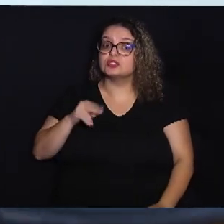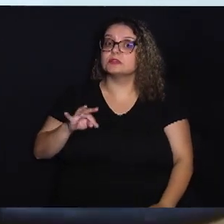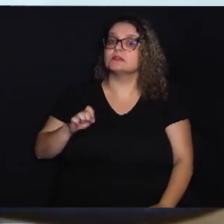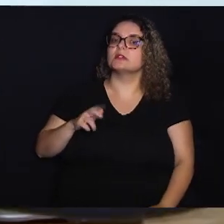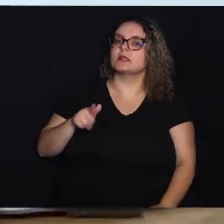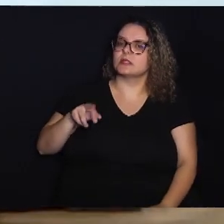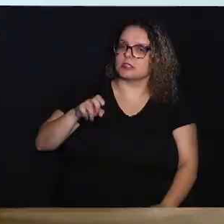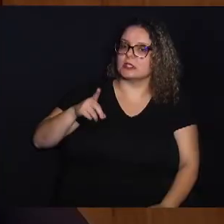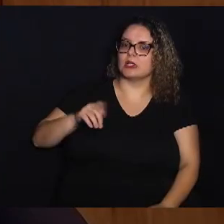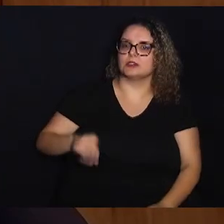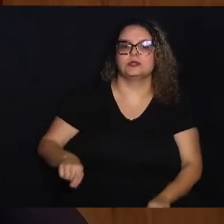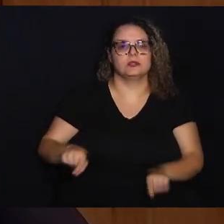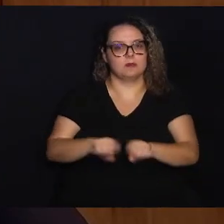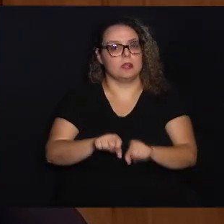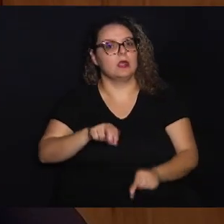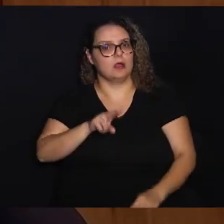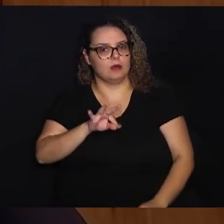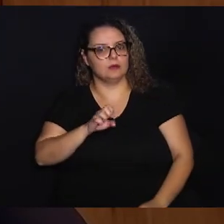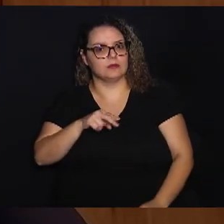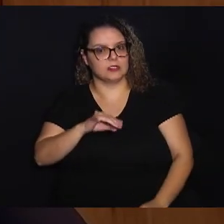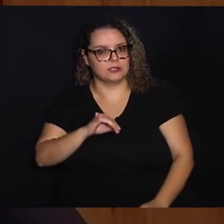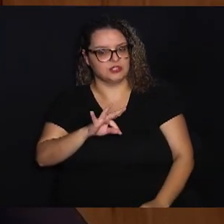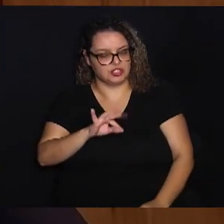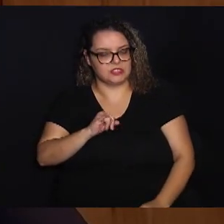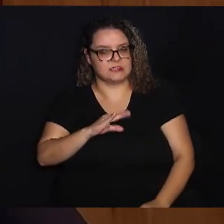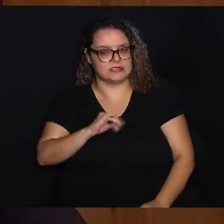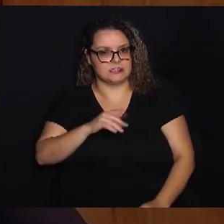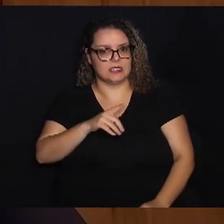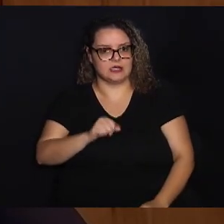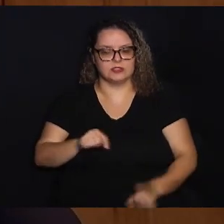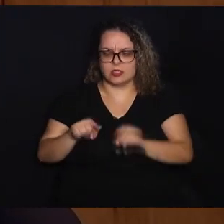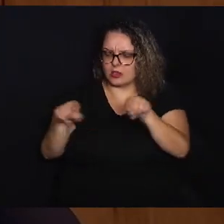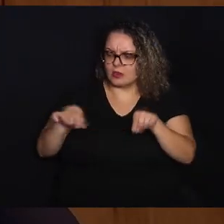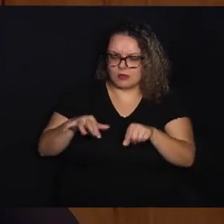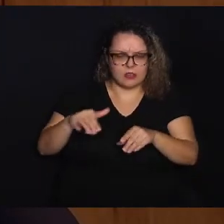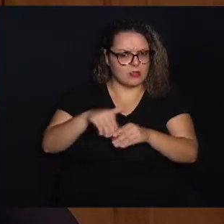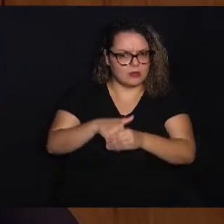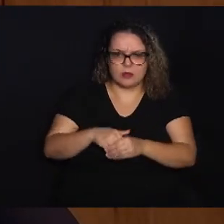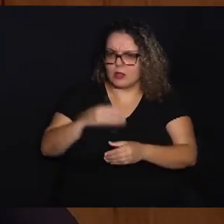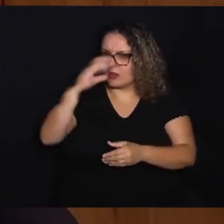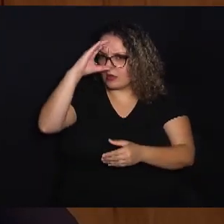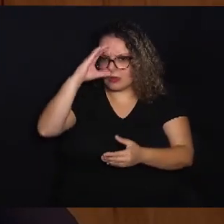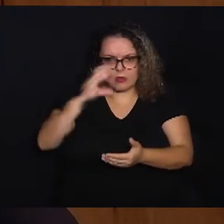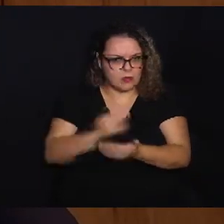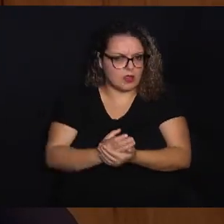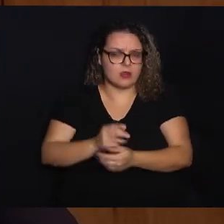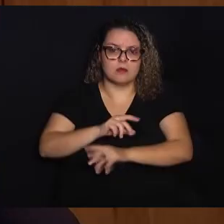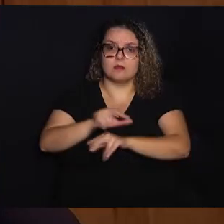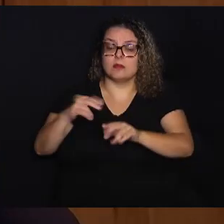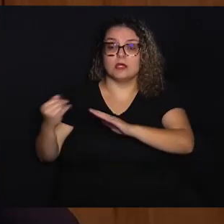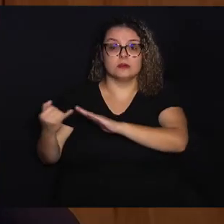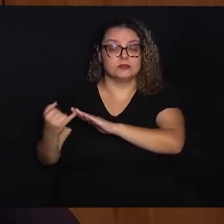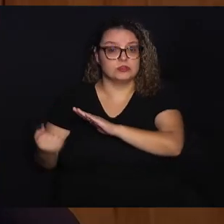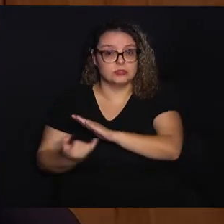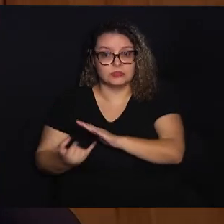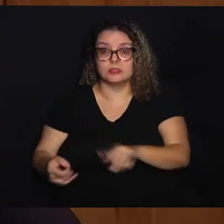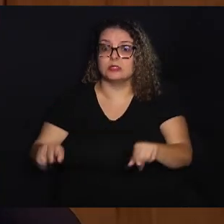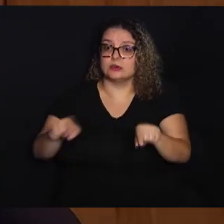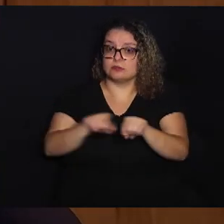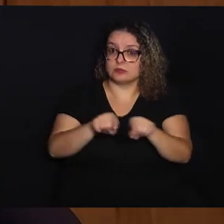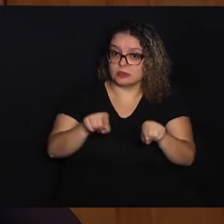de autenticidade. E são urnas absolutamente confiáveis. Tivemos várias entidades,